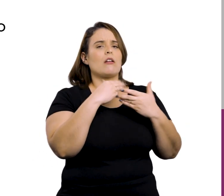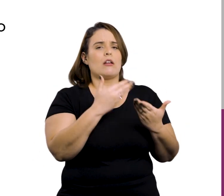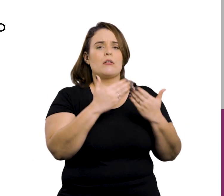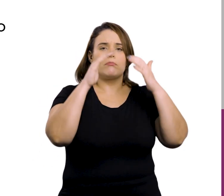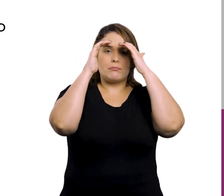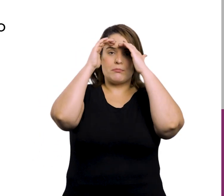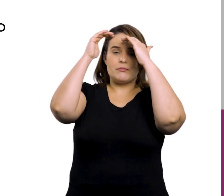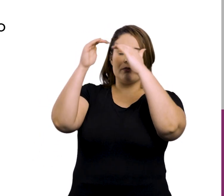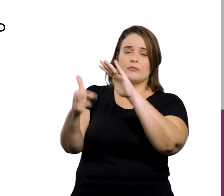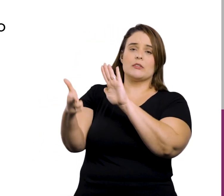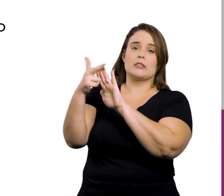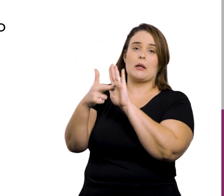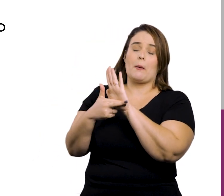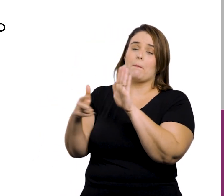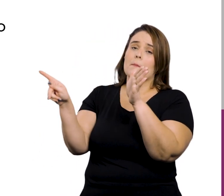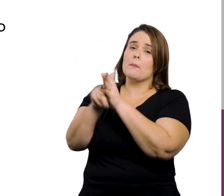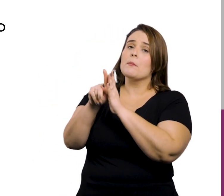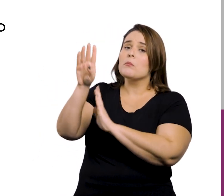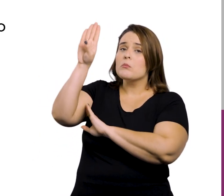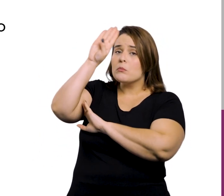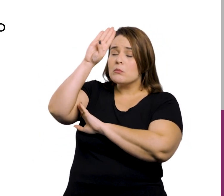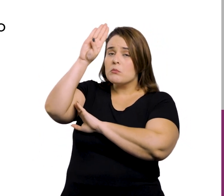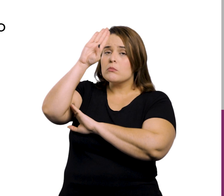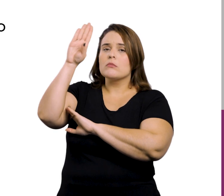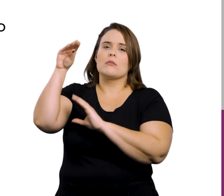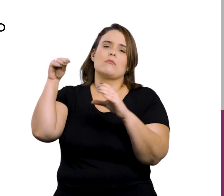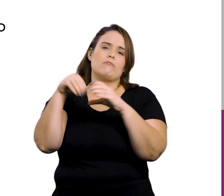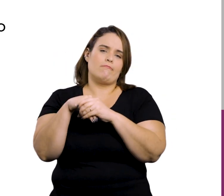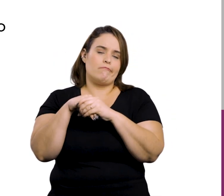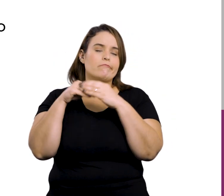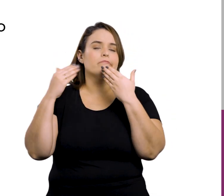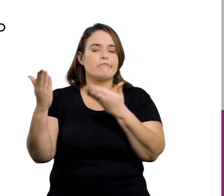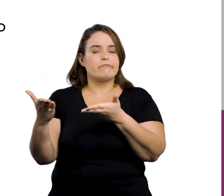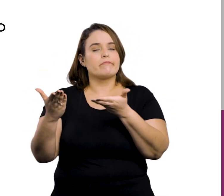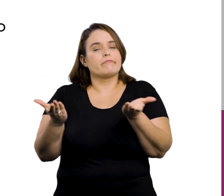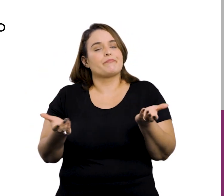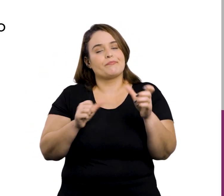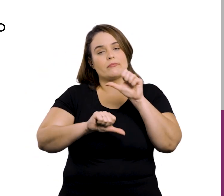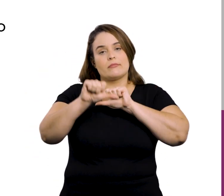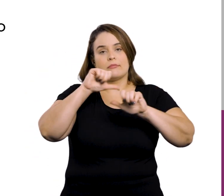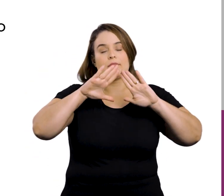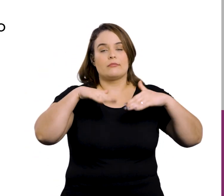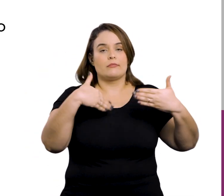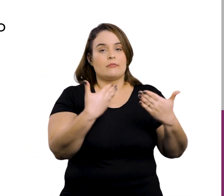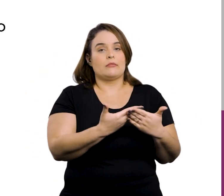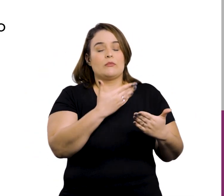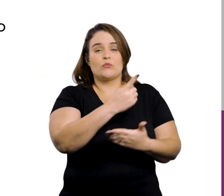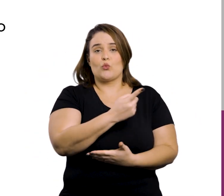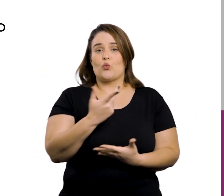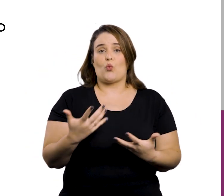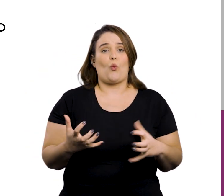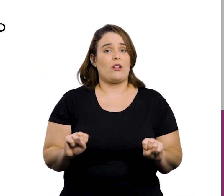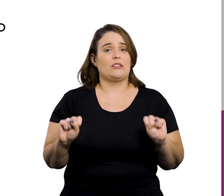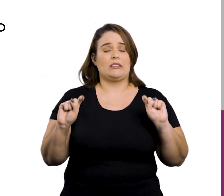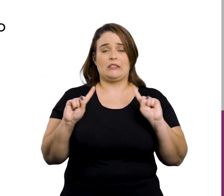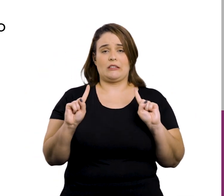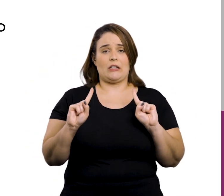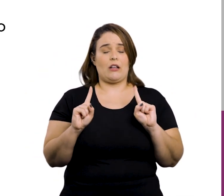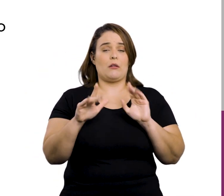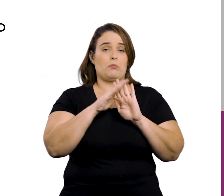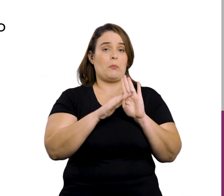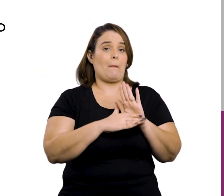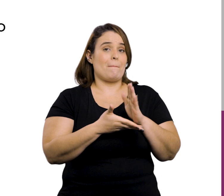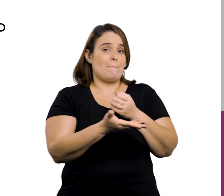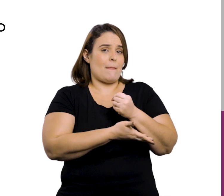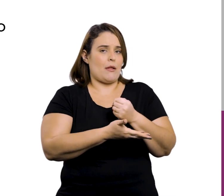passa a seguir as normas próprias do militarismo impostas nos quartéis e torna-se uma escola que nega princípios básicos,